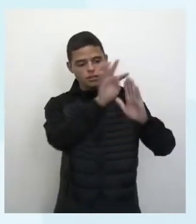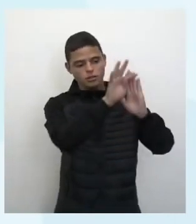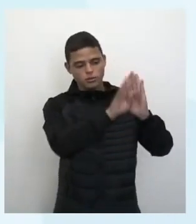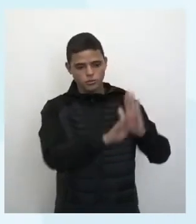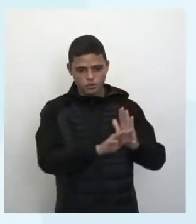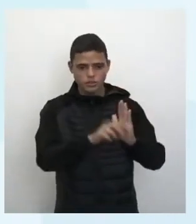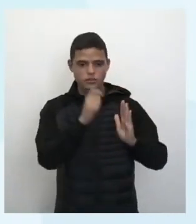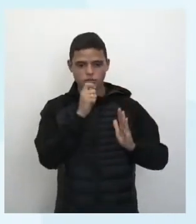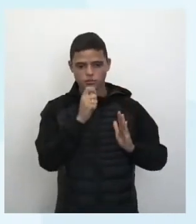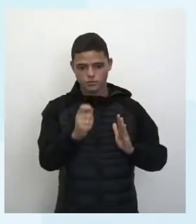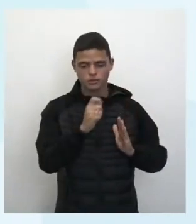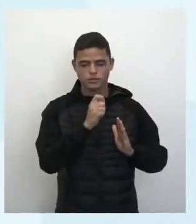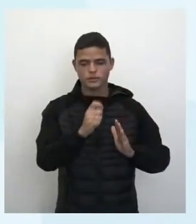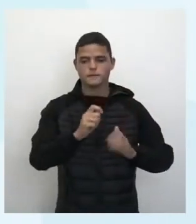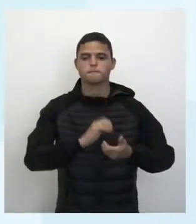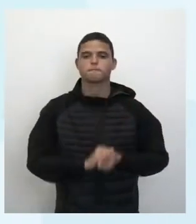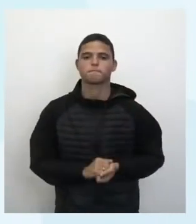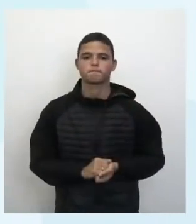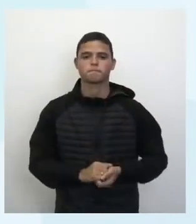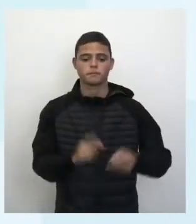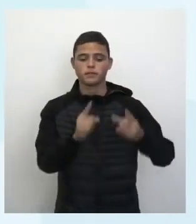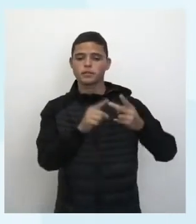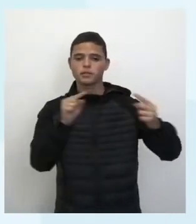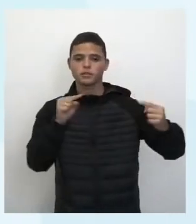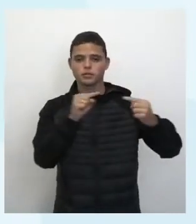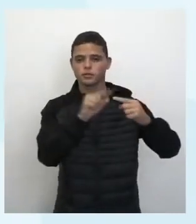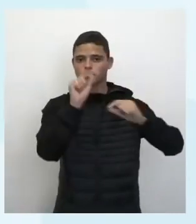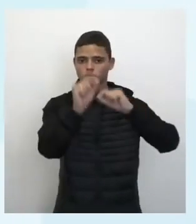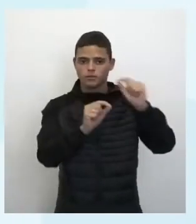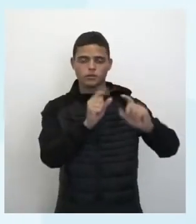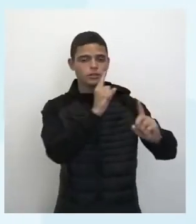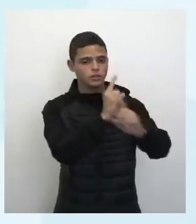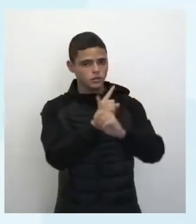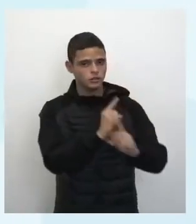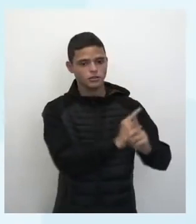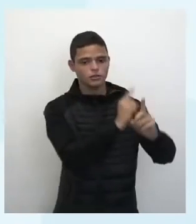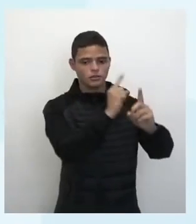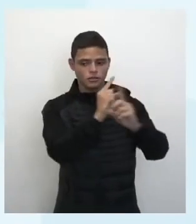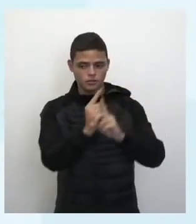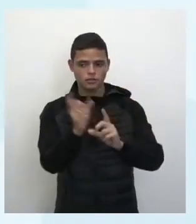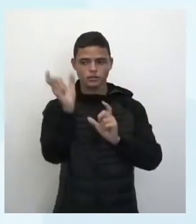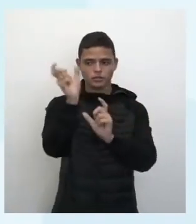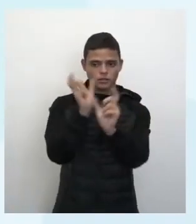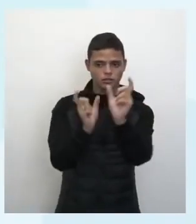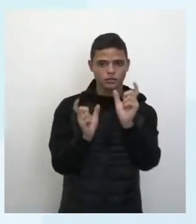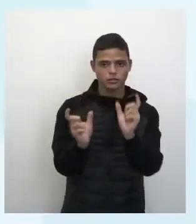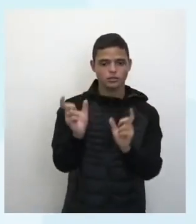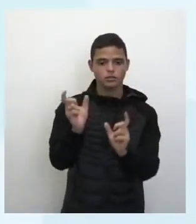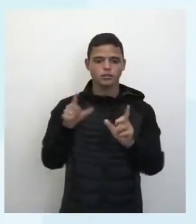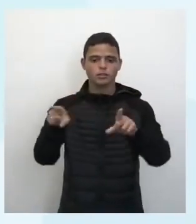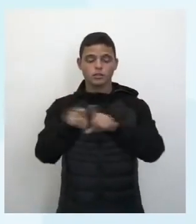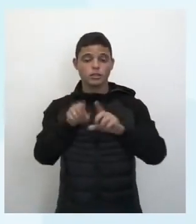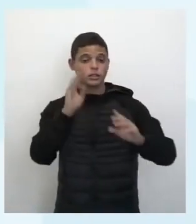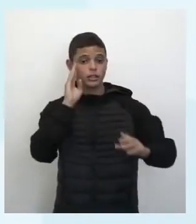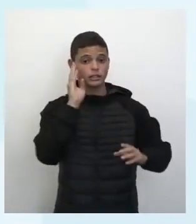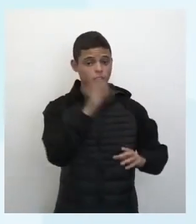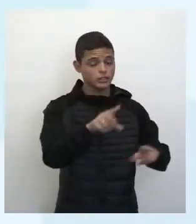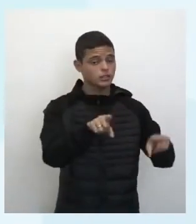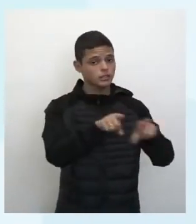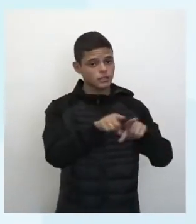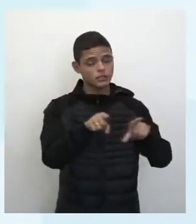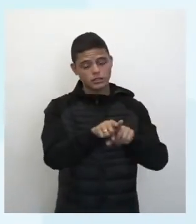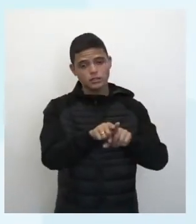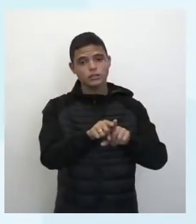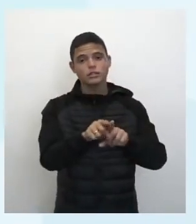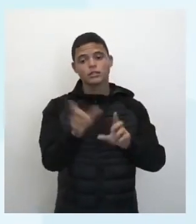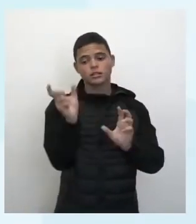reportagem. Segundo objetivo, reconhecer as orações subordinadas substantivas diretas e indiretas